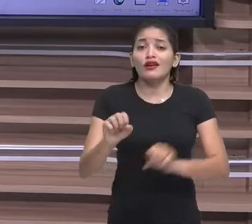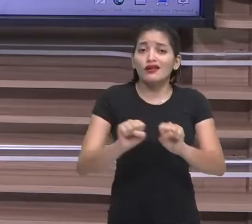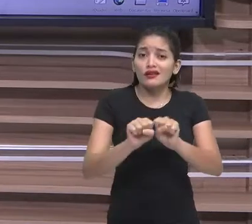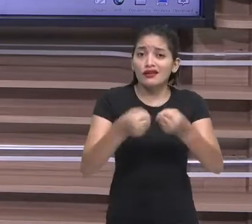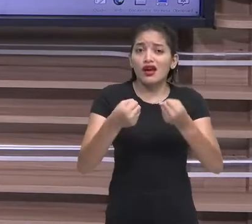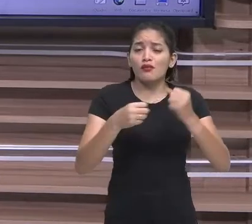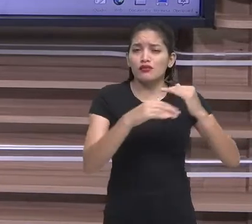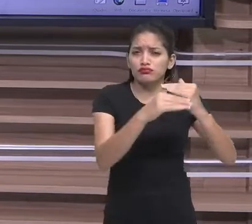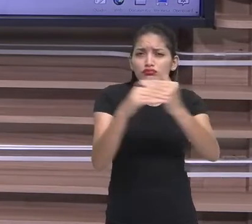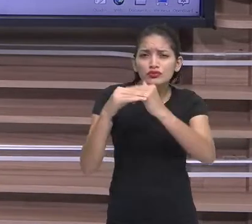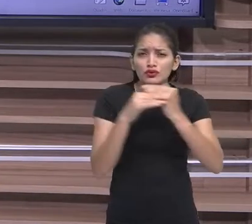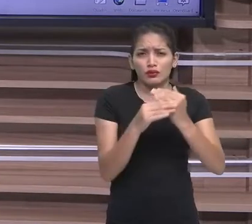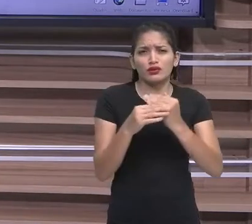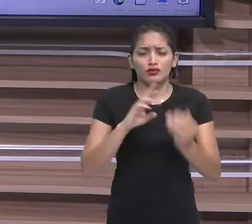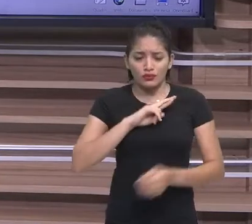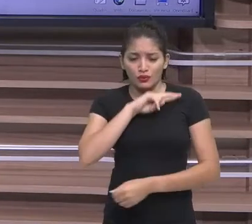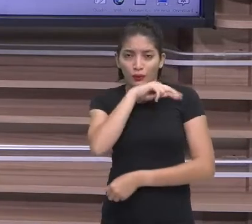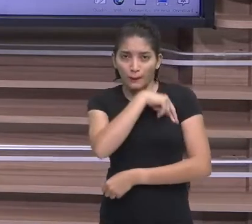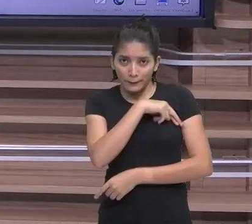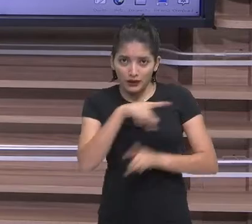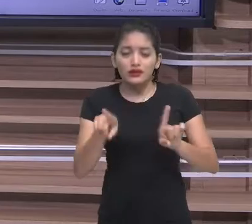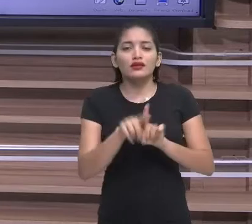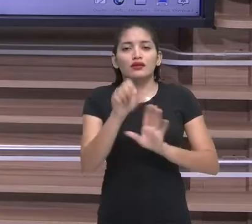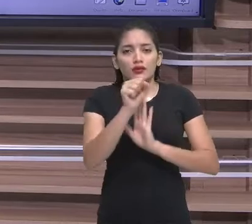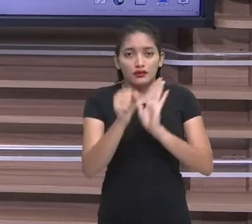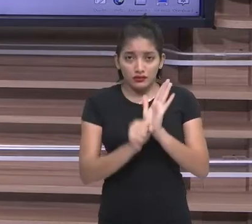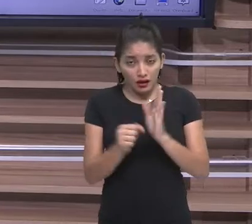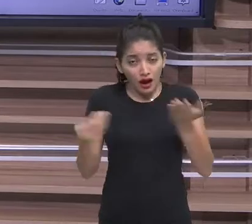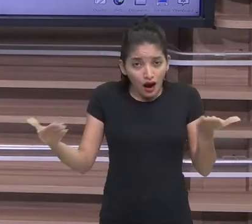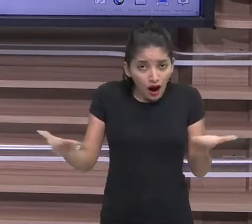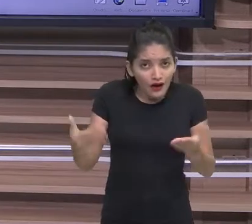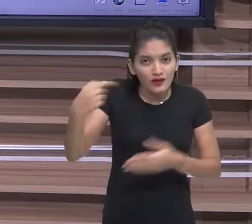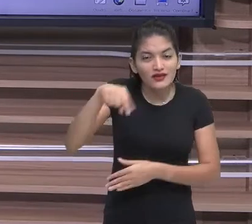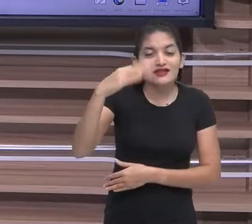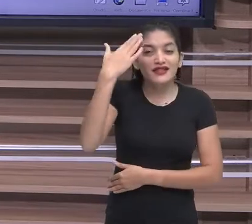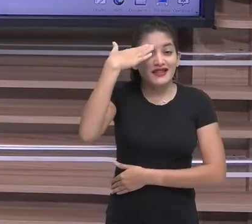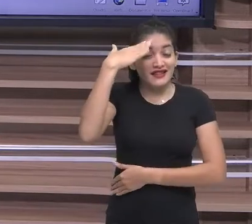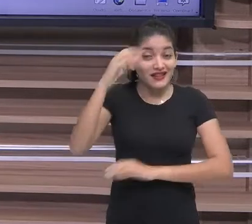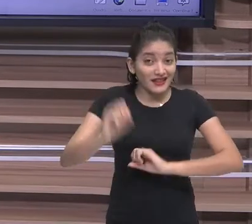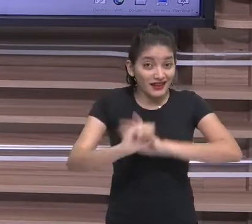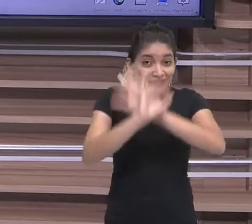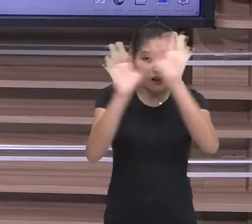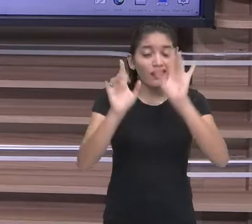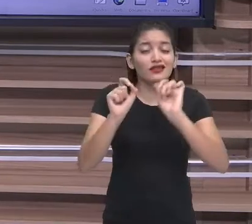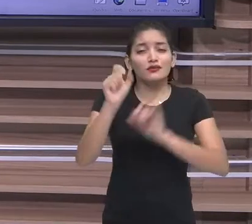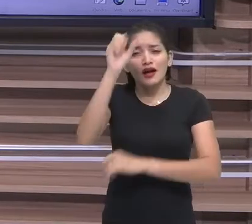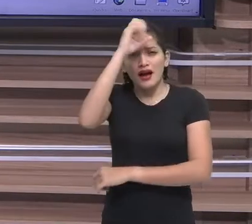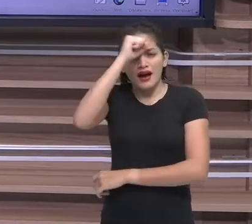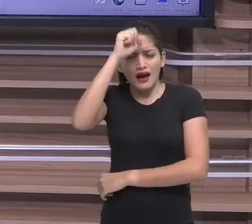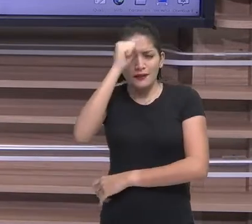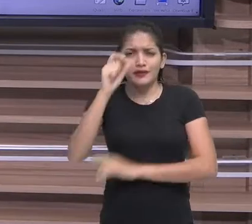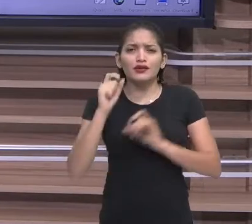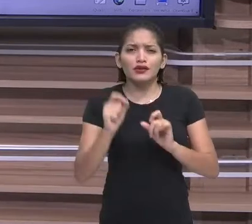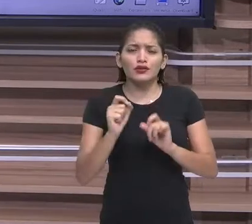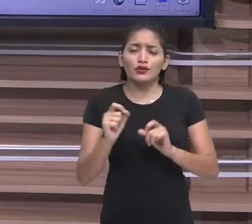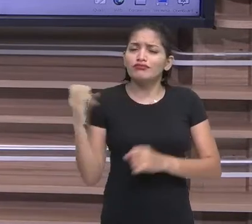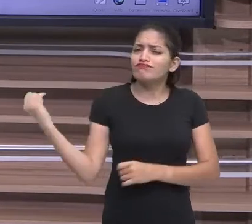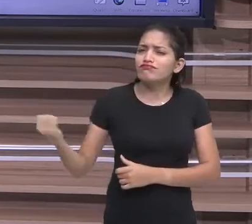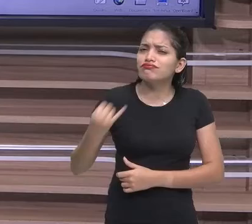estéticas românticas e simbolistas, você vai compreender agora e aprender sobre o